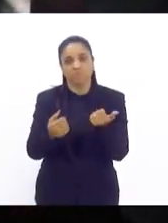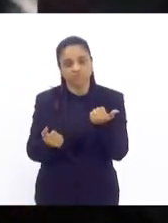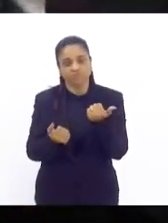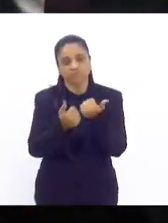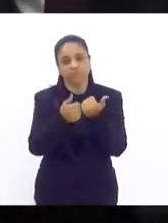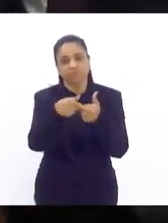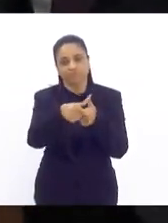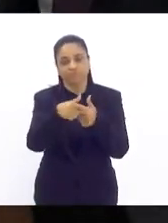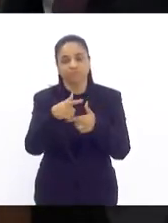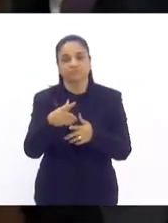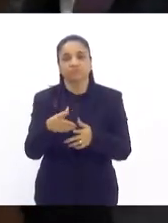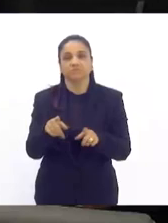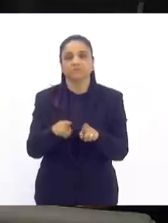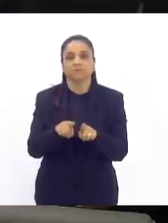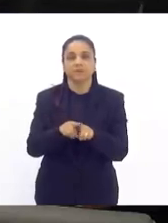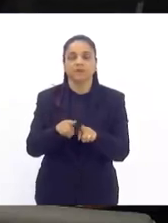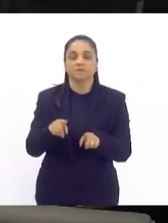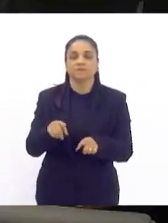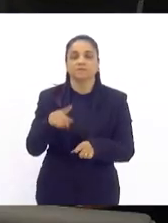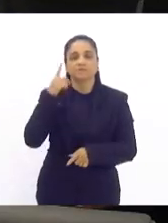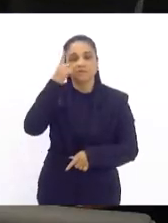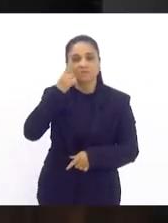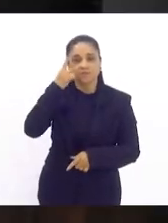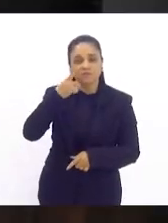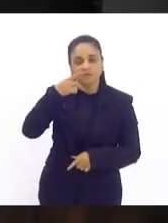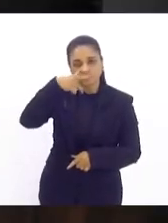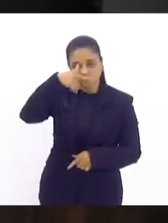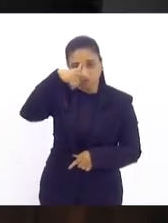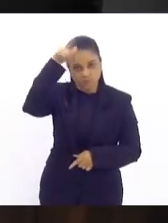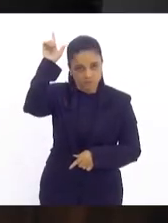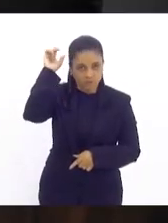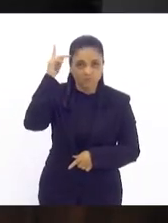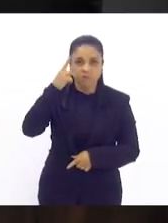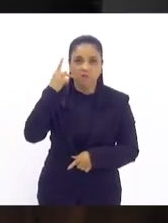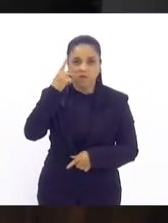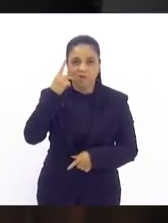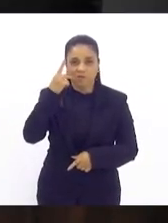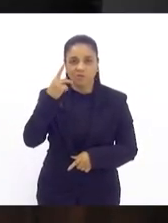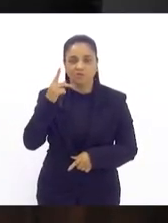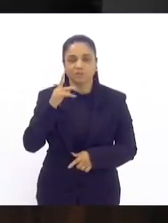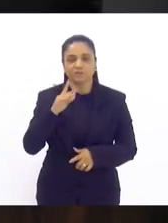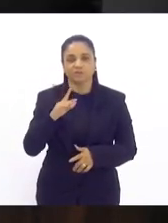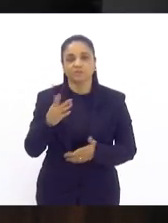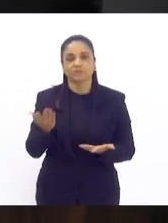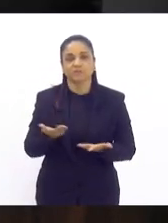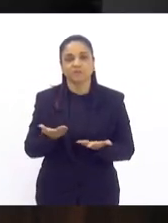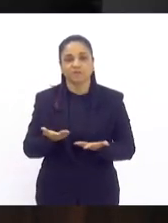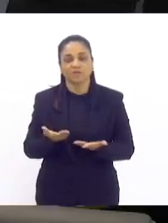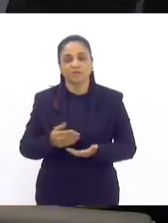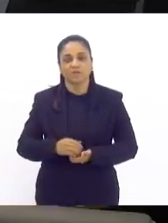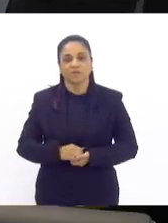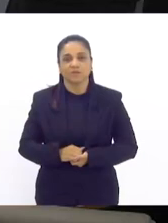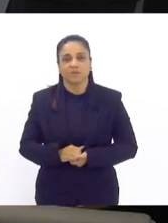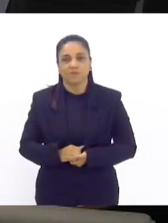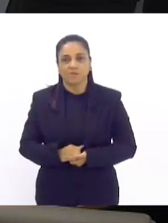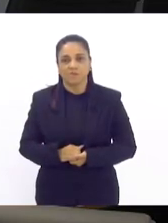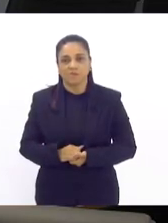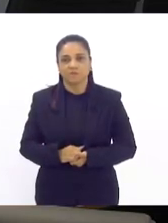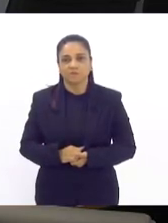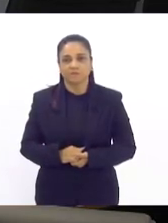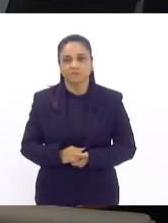Manifesto perfeito Deputado Luiz Paulo para a gente concluir esses a partes aí que foram numerosos